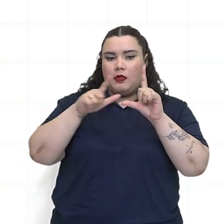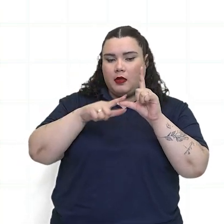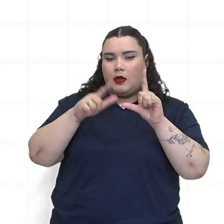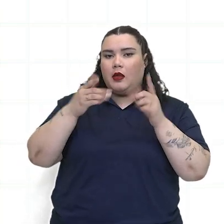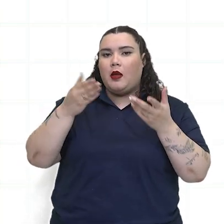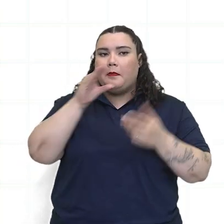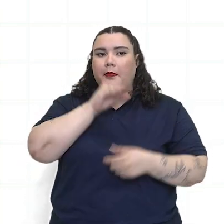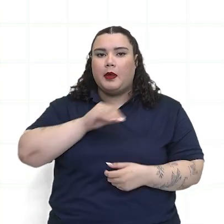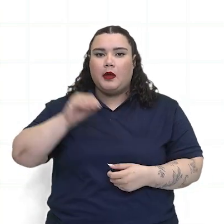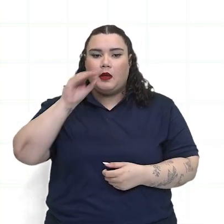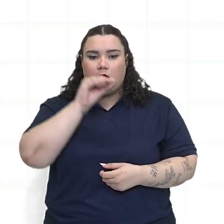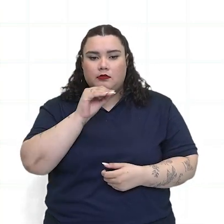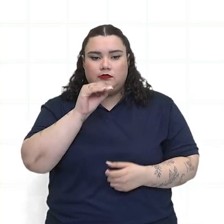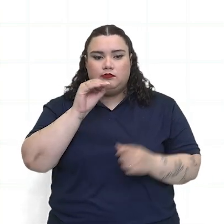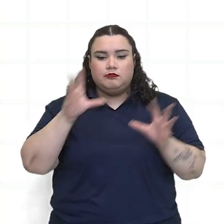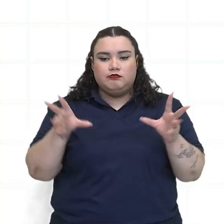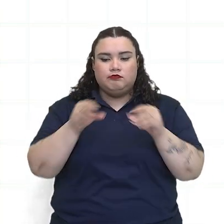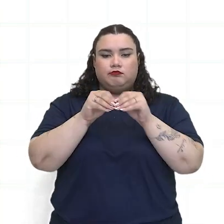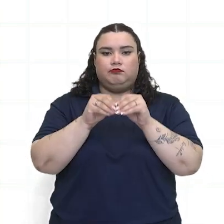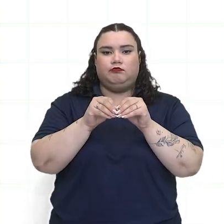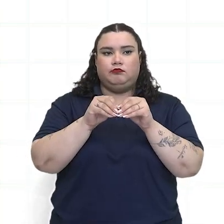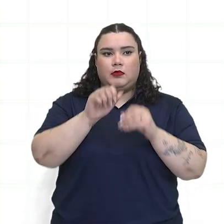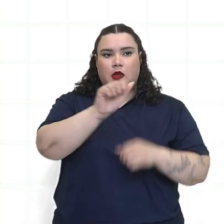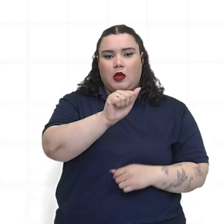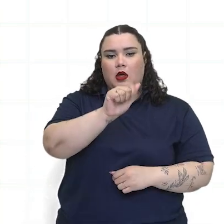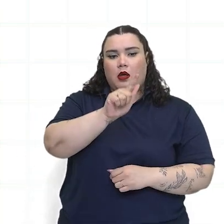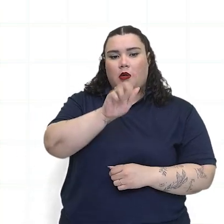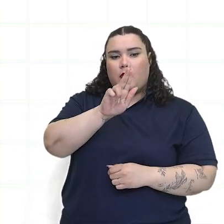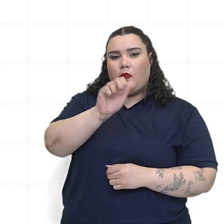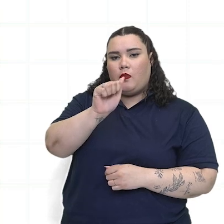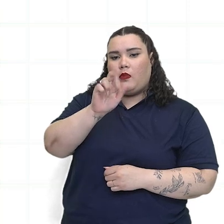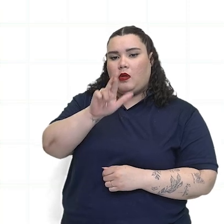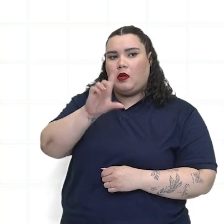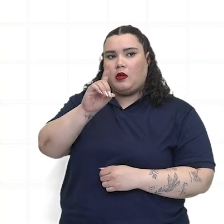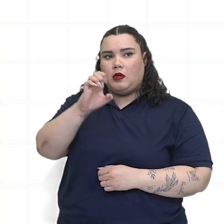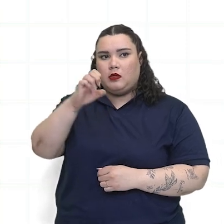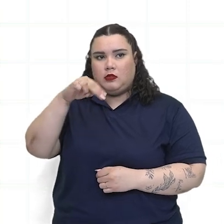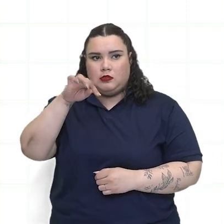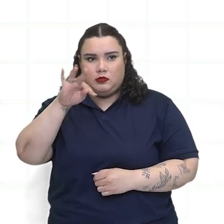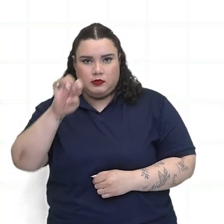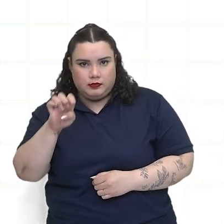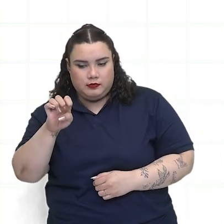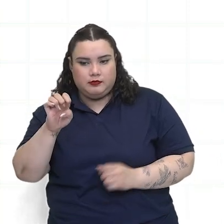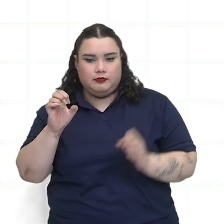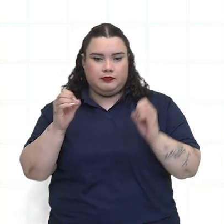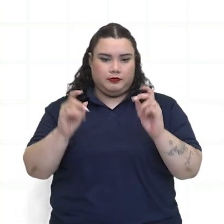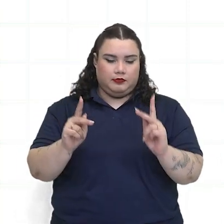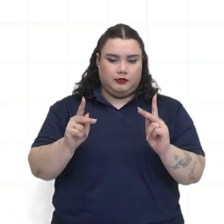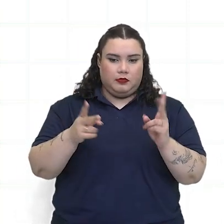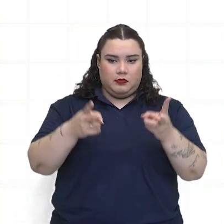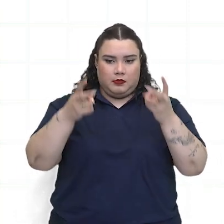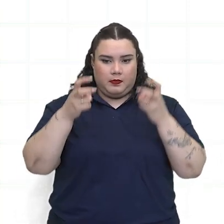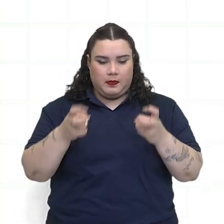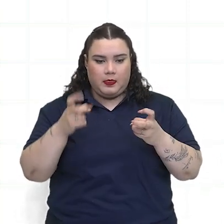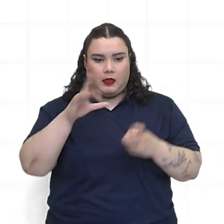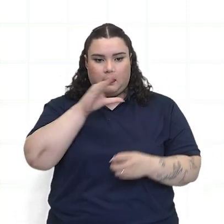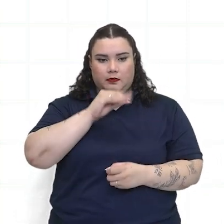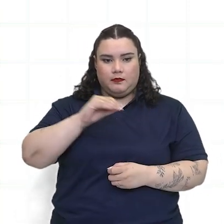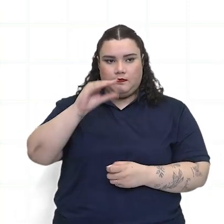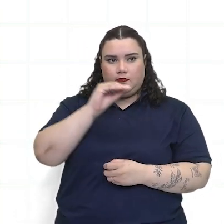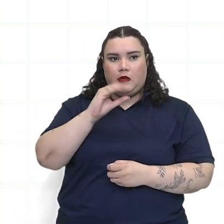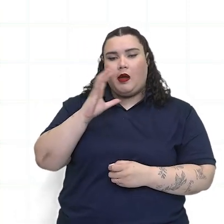o som, a pronúncia, ficou aguardente. E não água ardente. Veja, quando eu pronuncio, eu